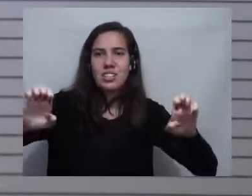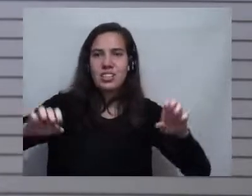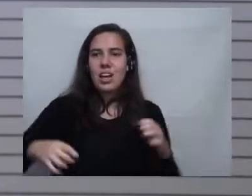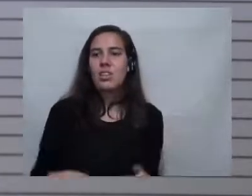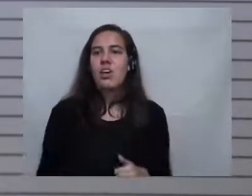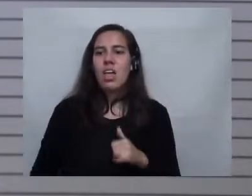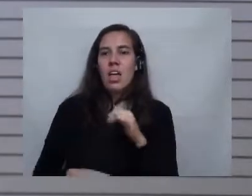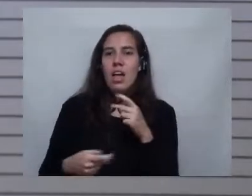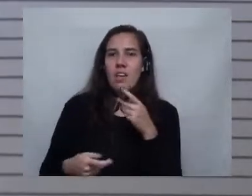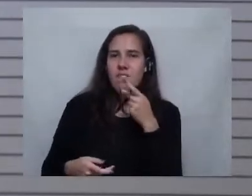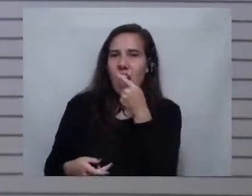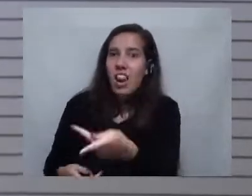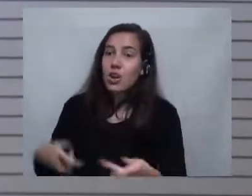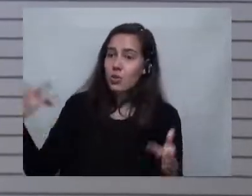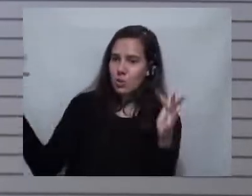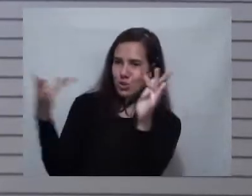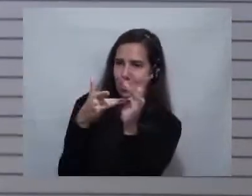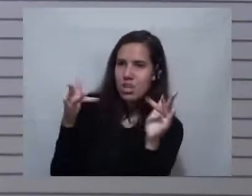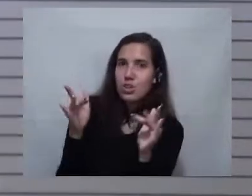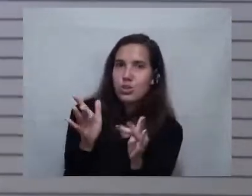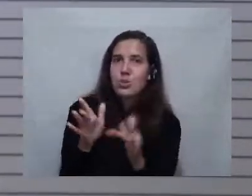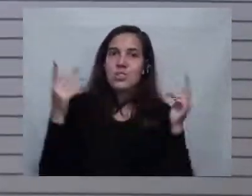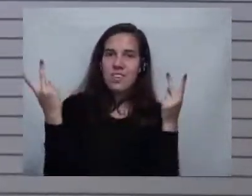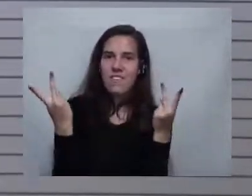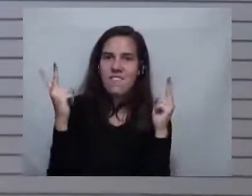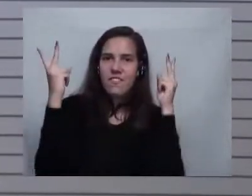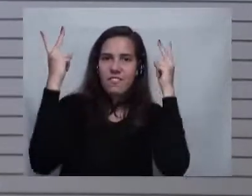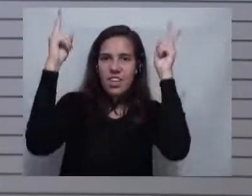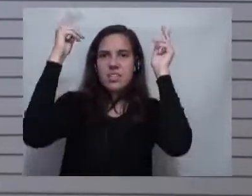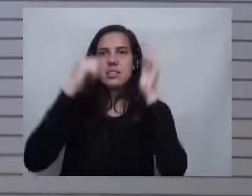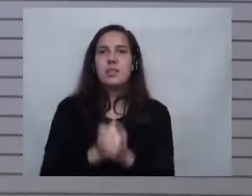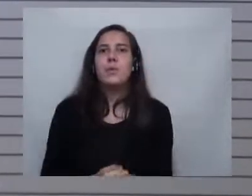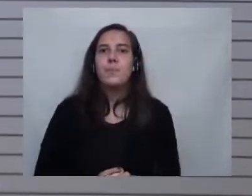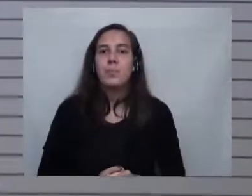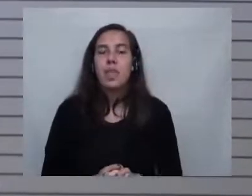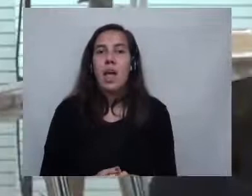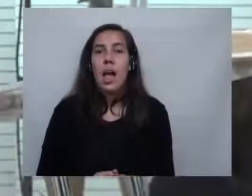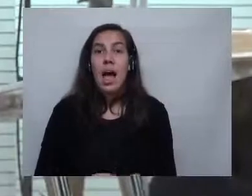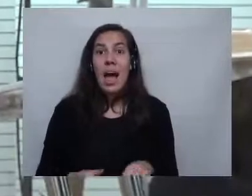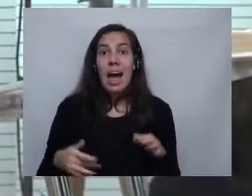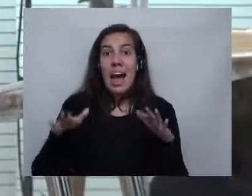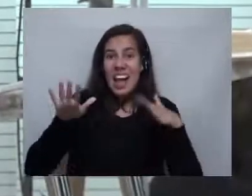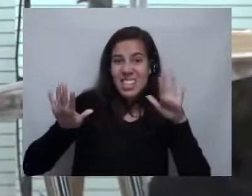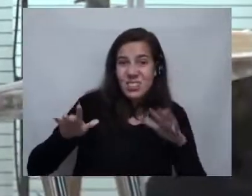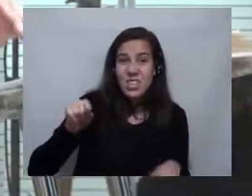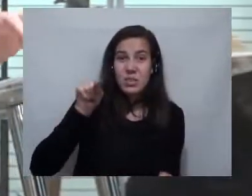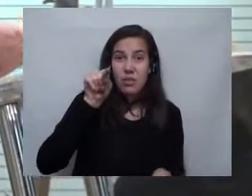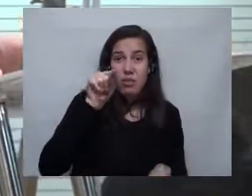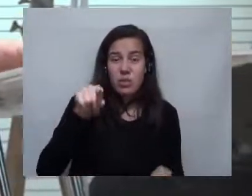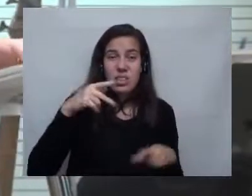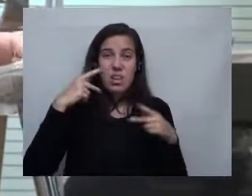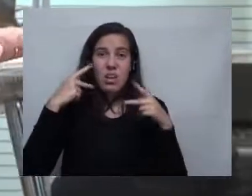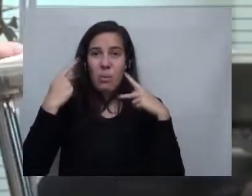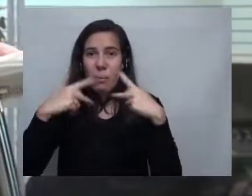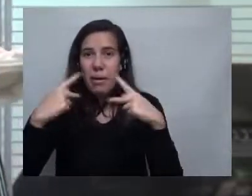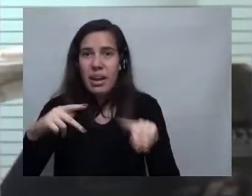muitas vezes quando você prega a pessoa fala assim não eu não acredito porque eu não vejo nada além